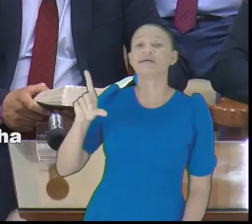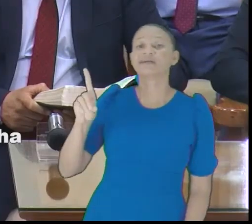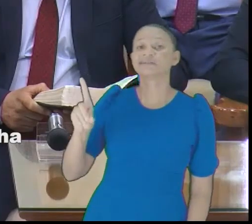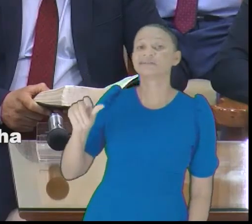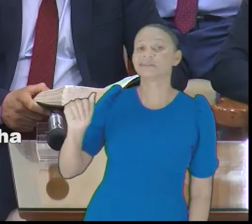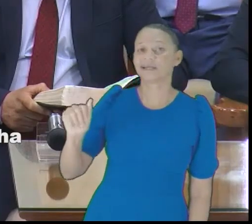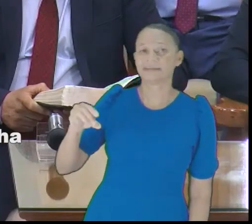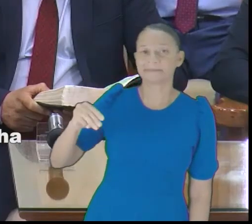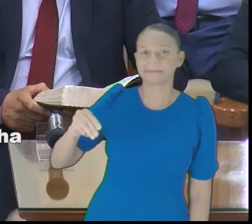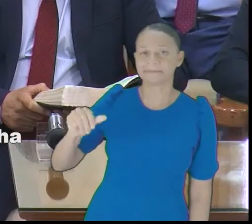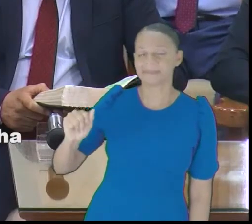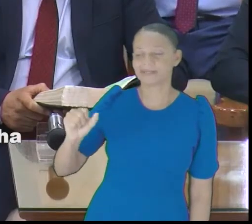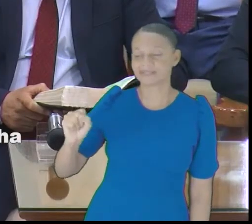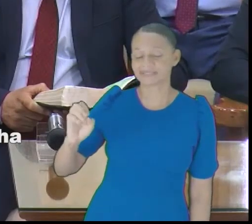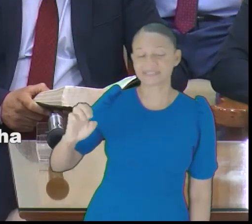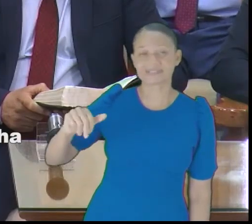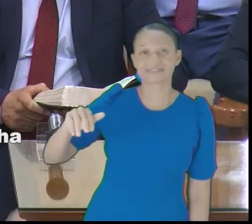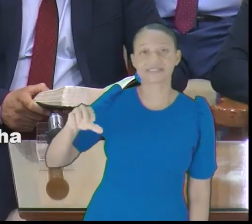Eliezer.